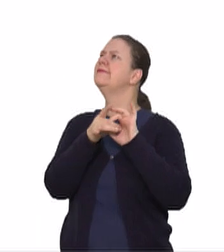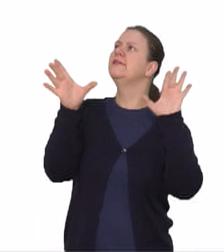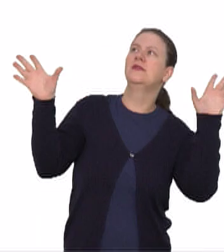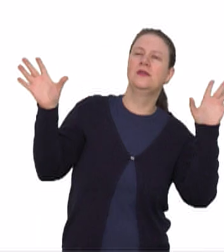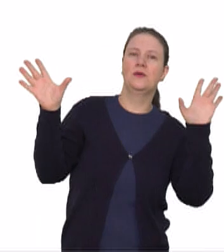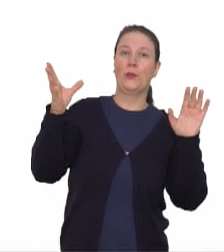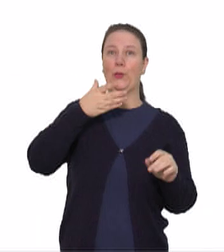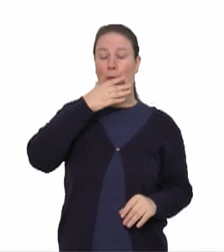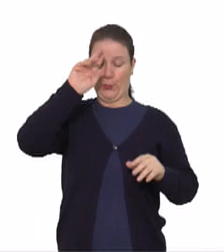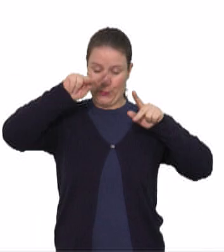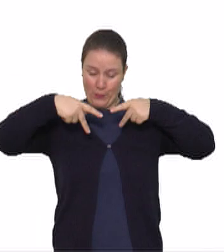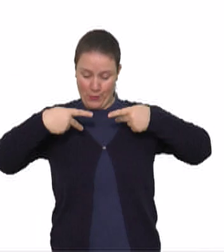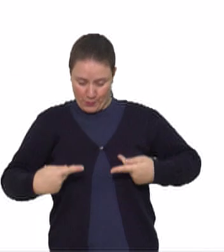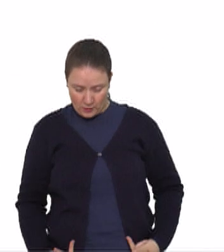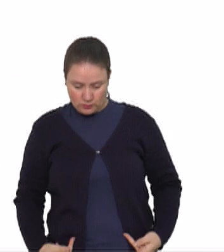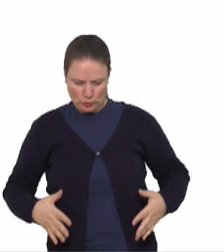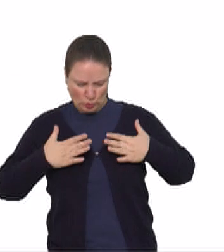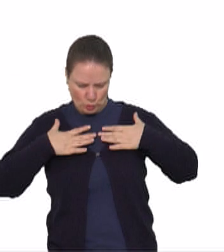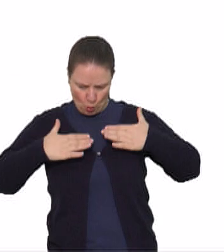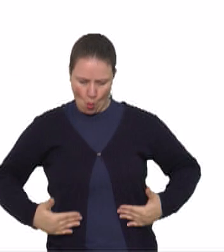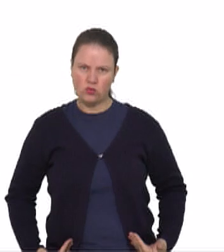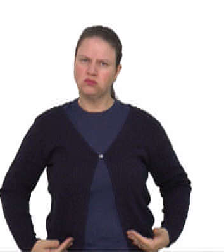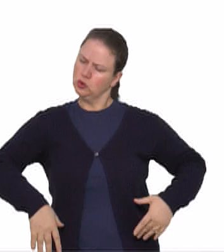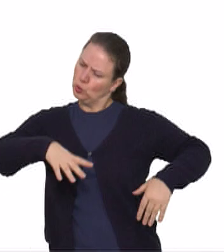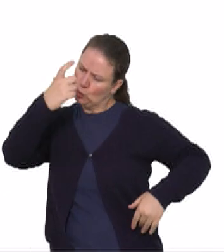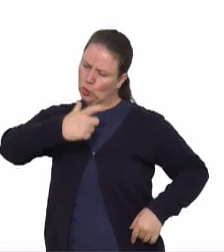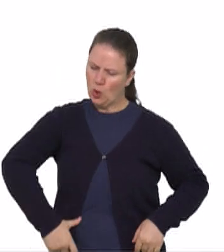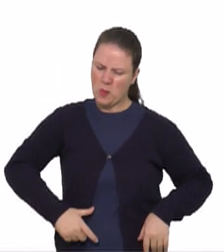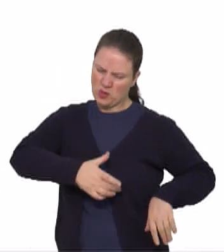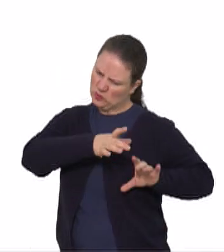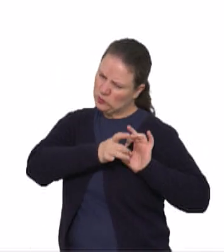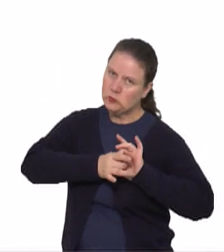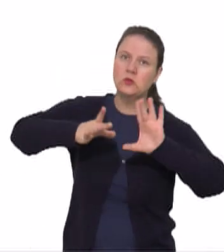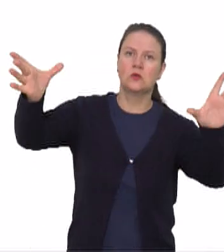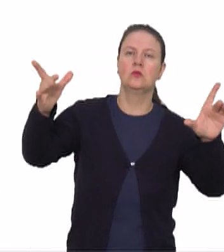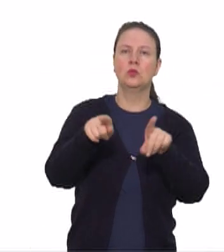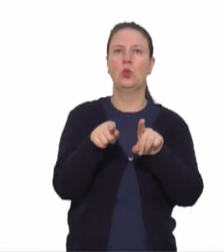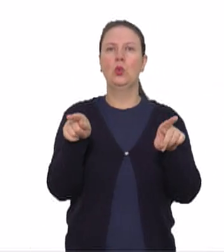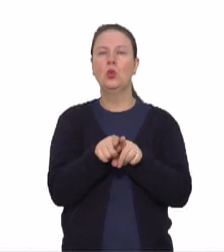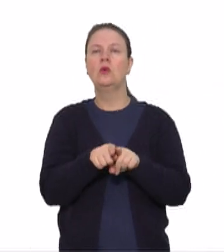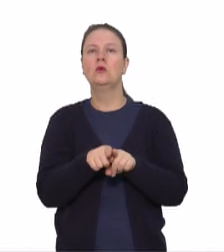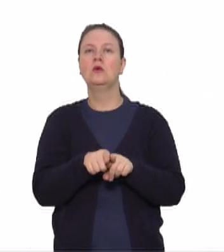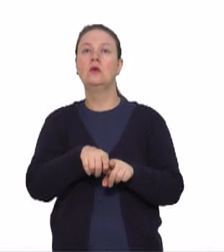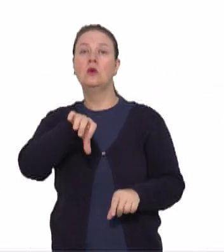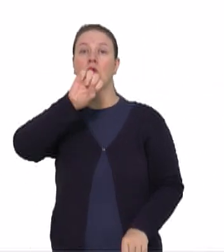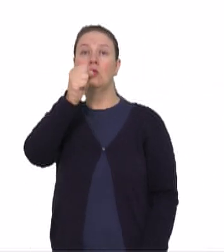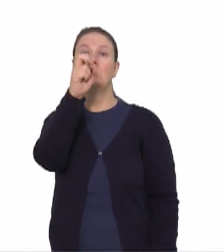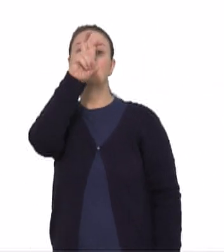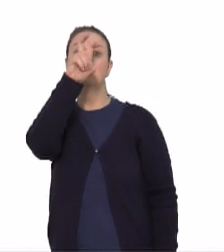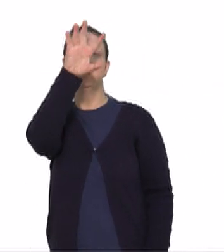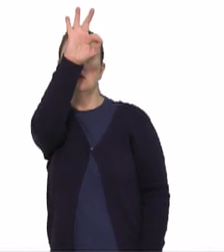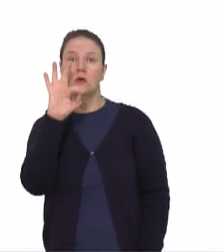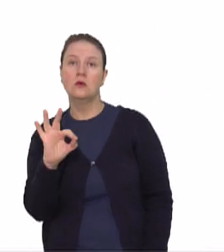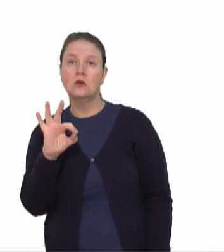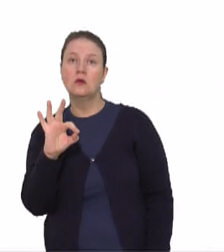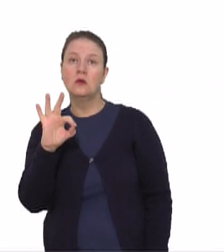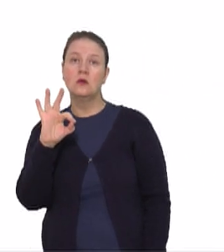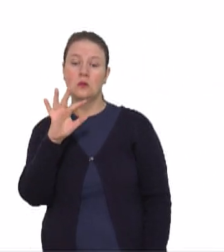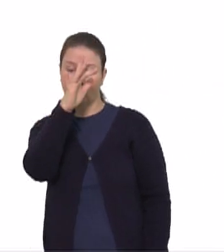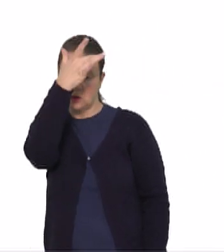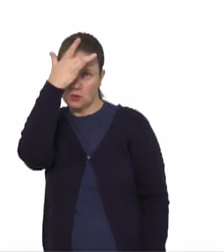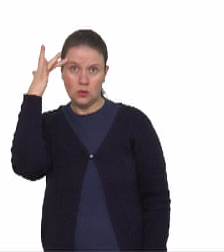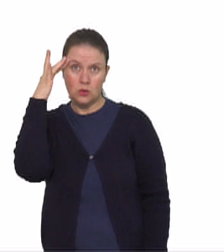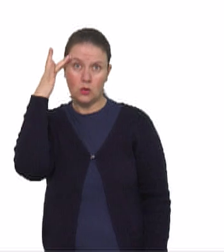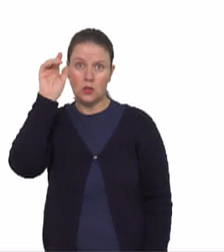homens livres. Né? No fim do século XVIII, a população de São Domingos era formada por 85% de negros e